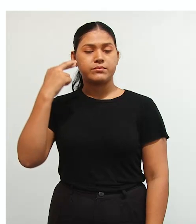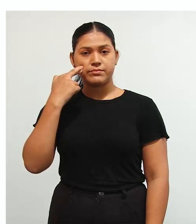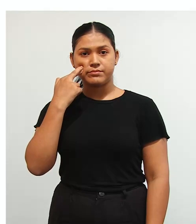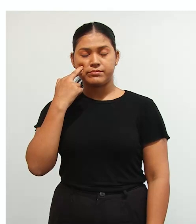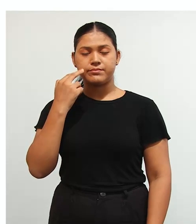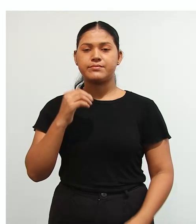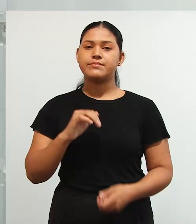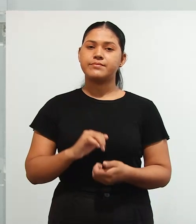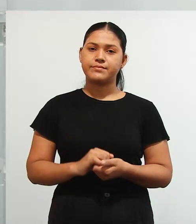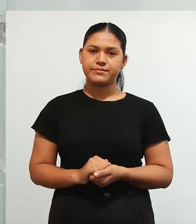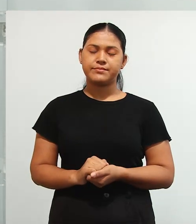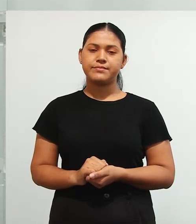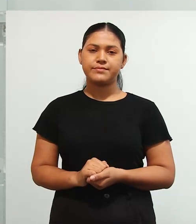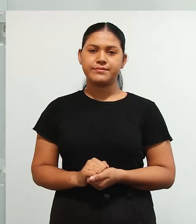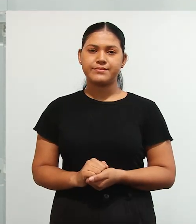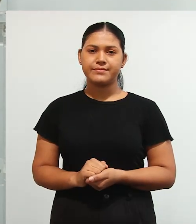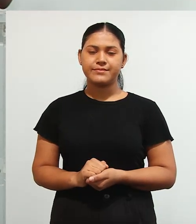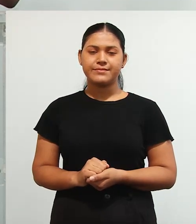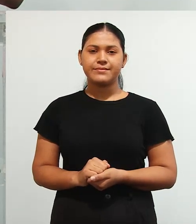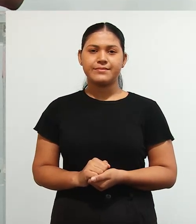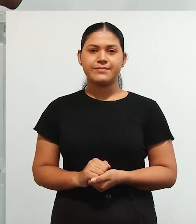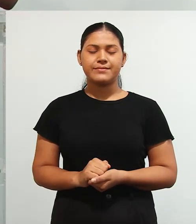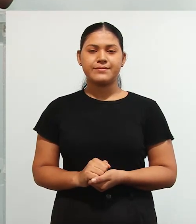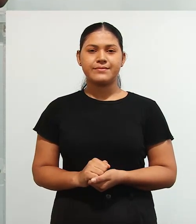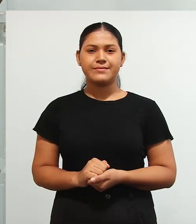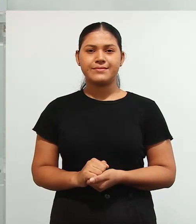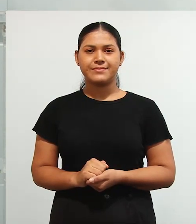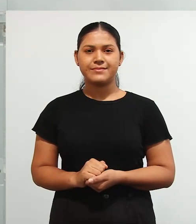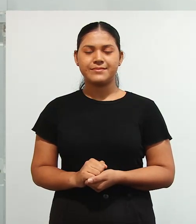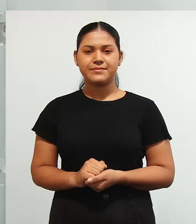ensino superior. Voltando aqui para mim, por gentileza,